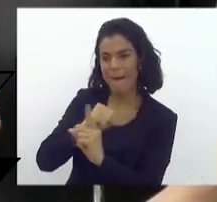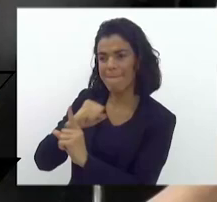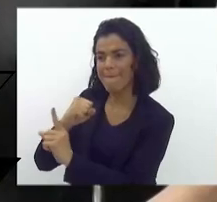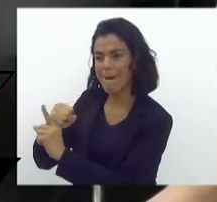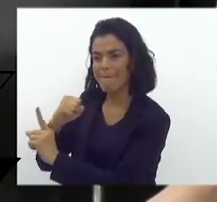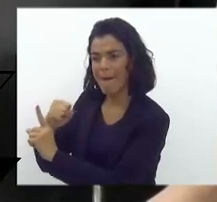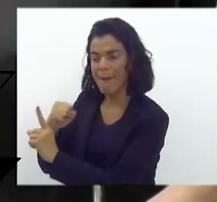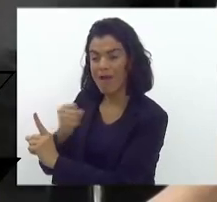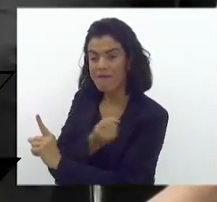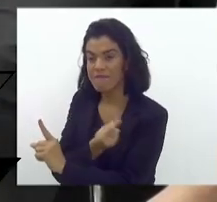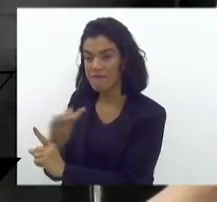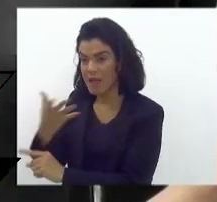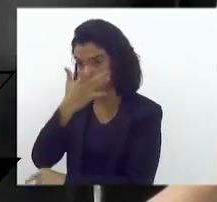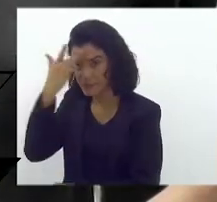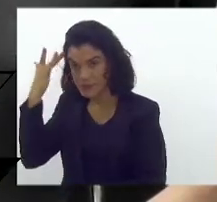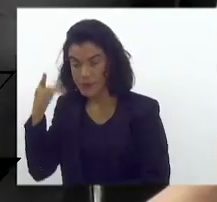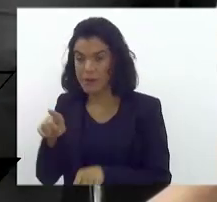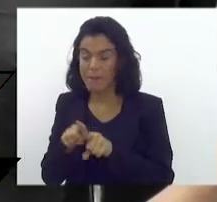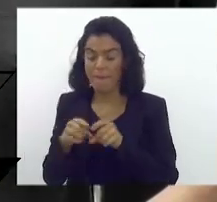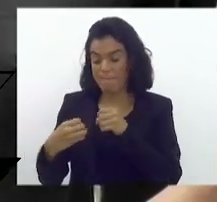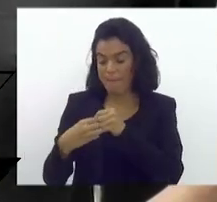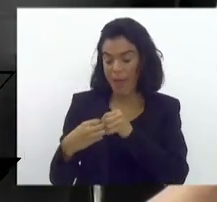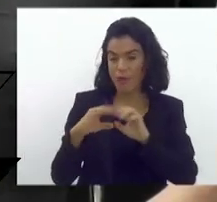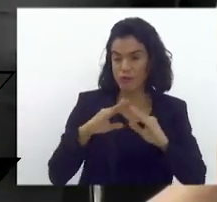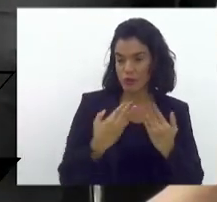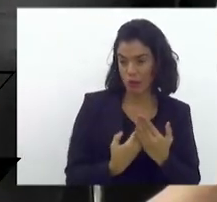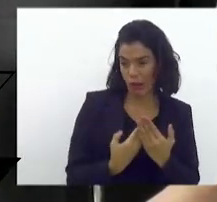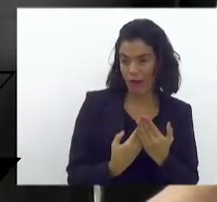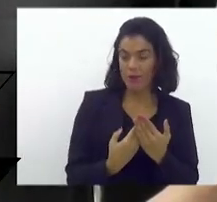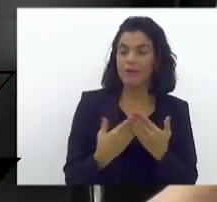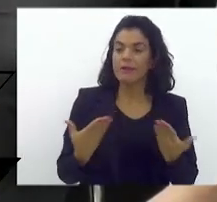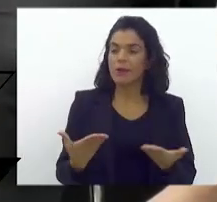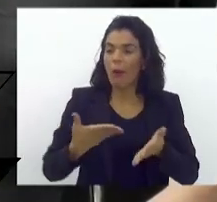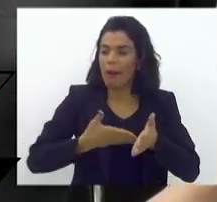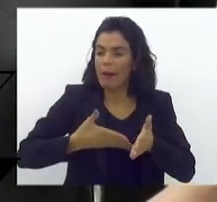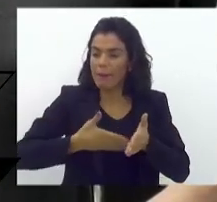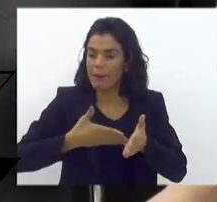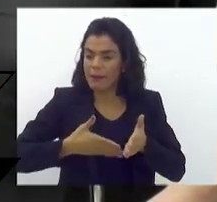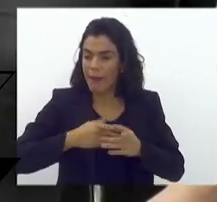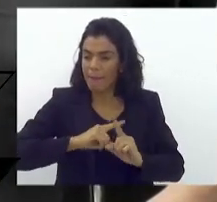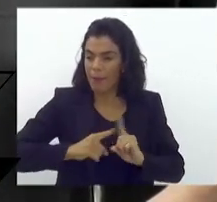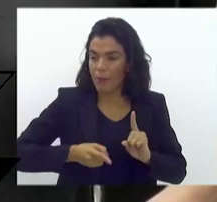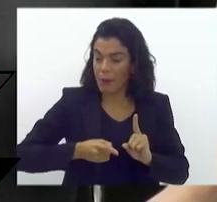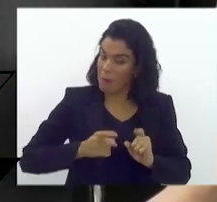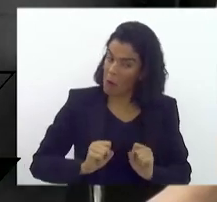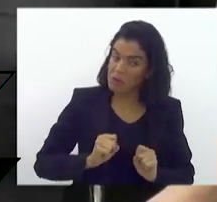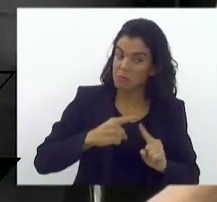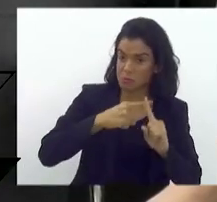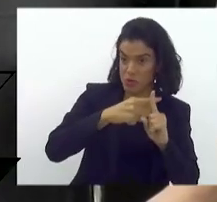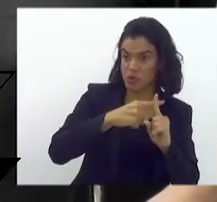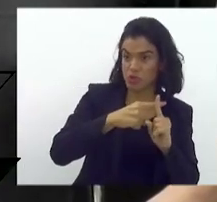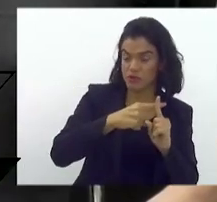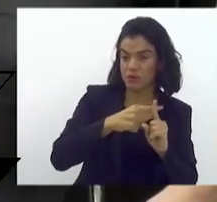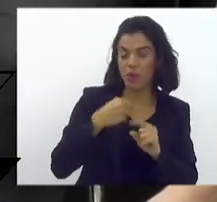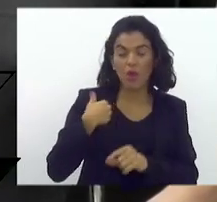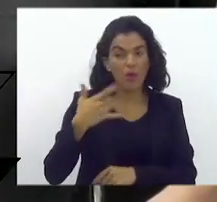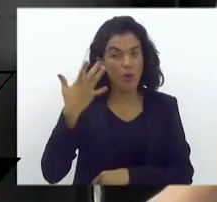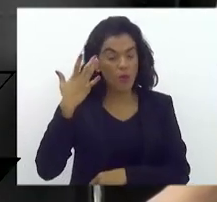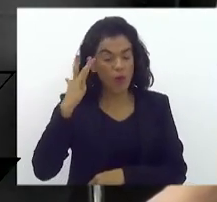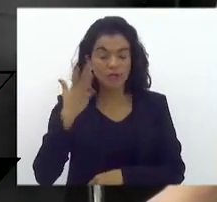já dentro de estabelecimentos educacionais. Então, restringir e limitar, eu acho que pode ser positivo. A questão que eu queria